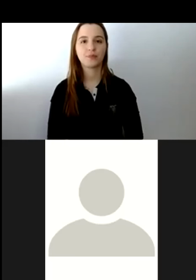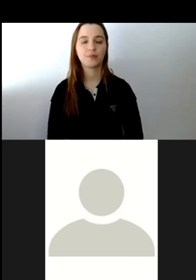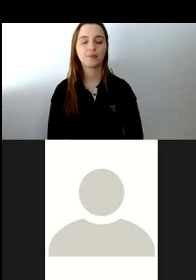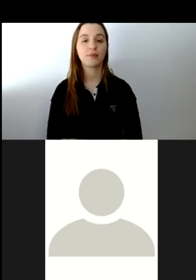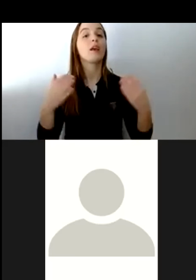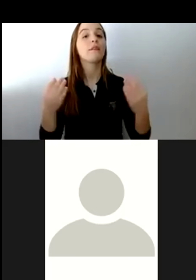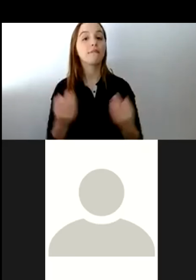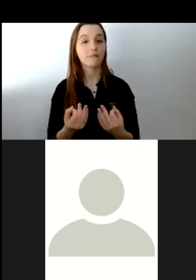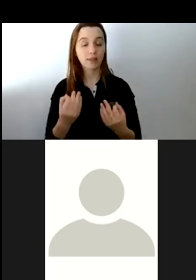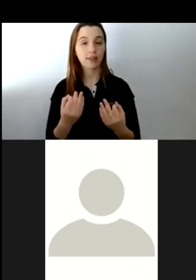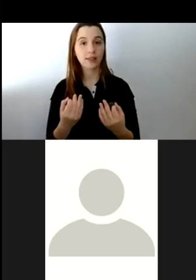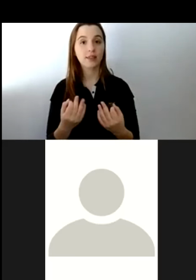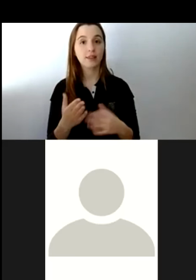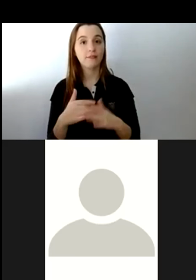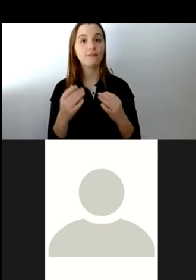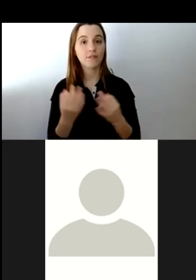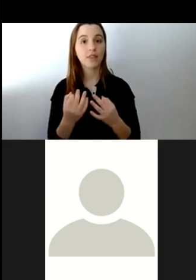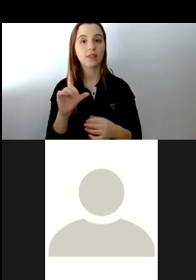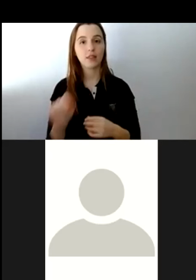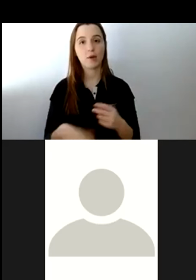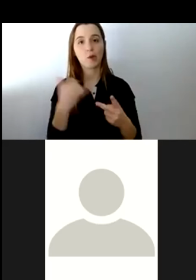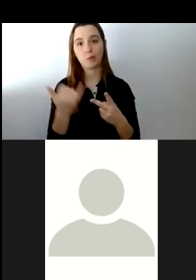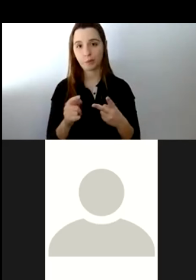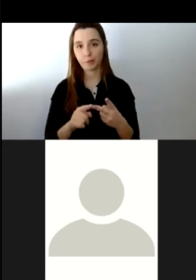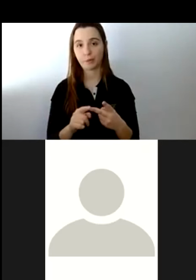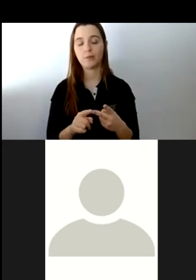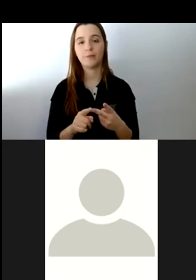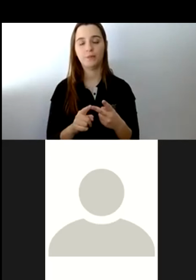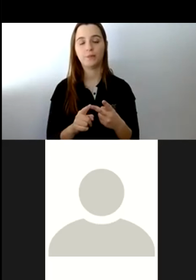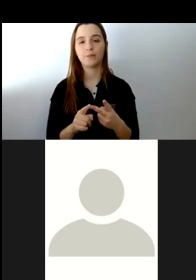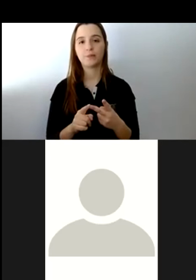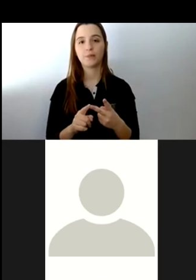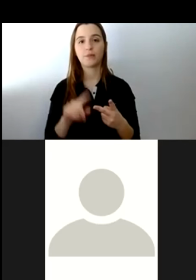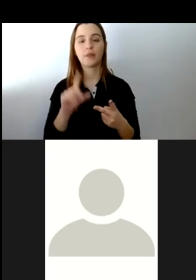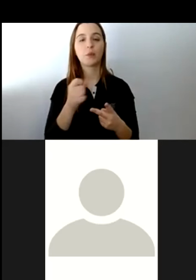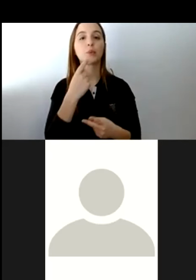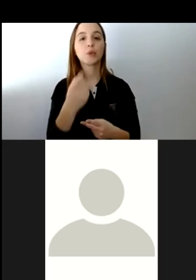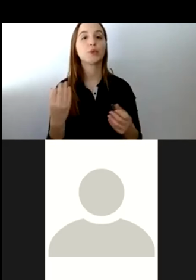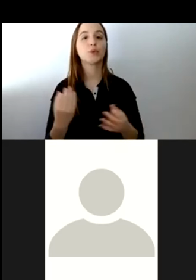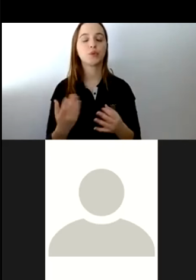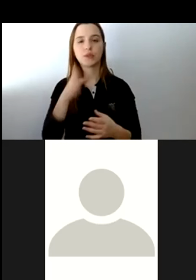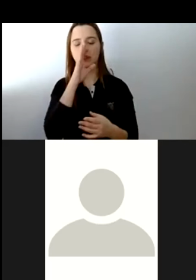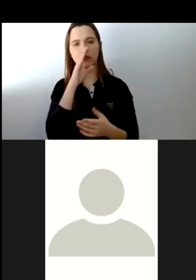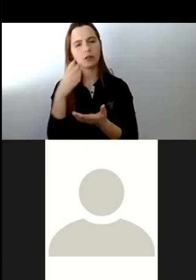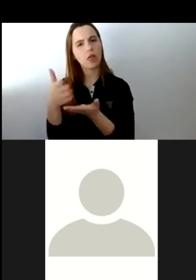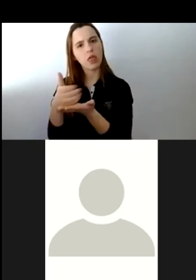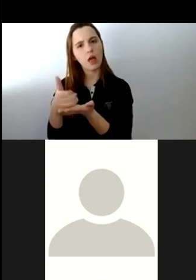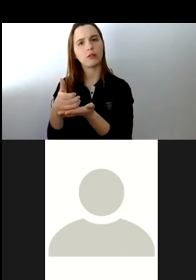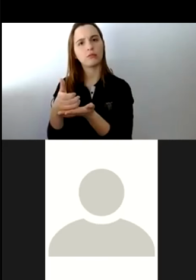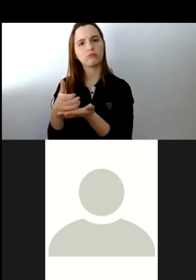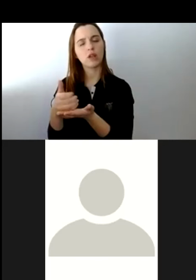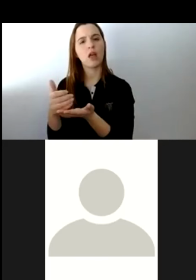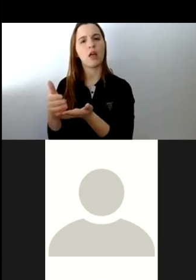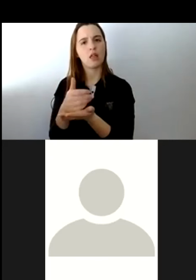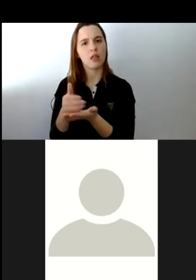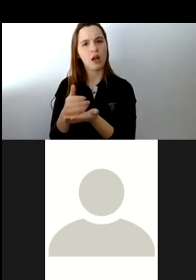Foi feita no âmbito do pilar 2, foi ainda questionado se a recolha dos dados é feita de